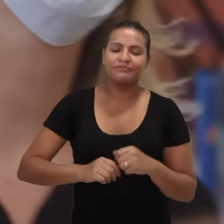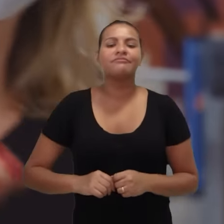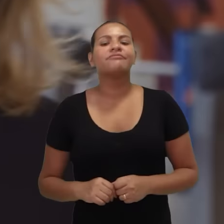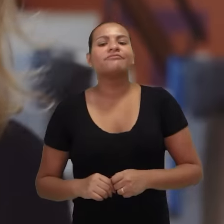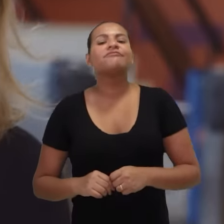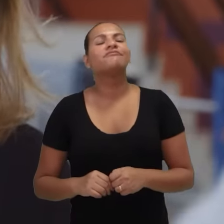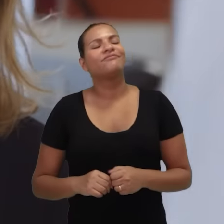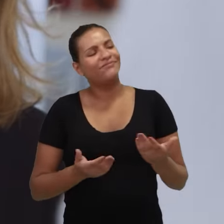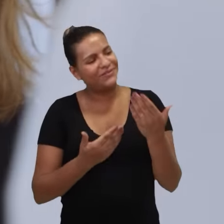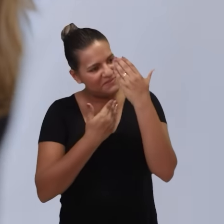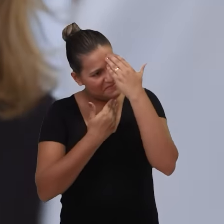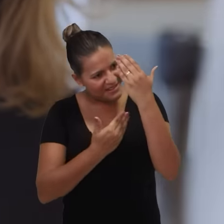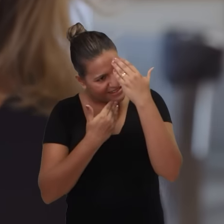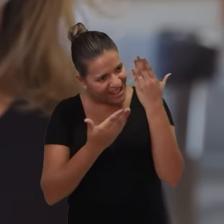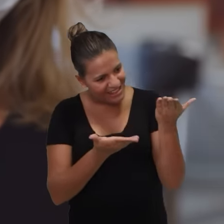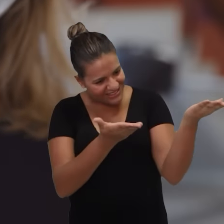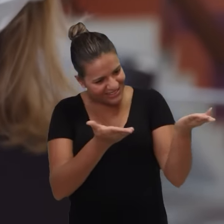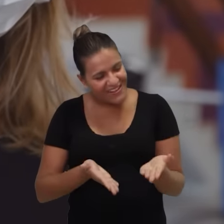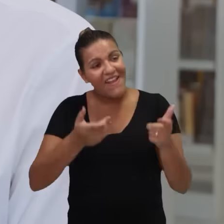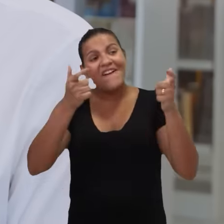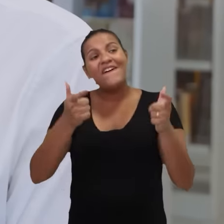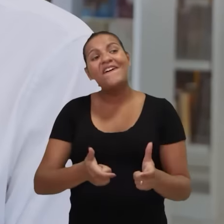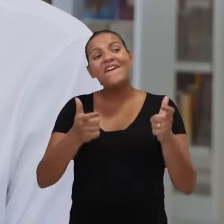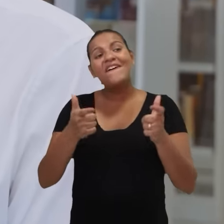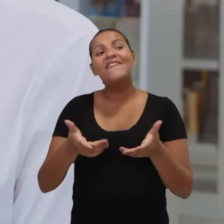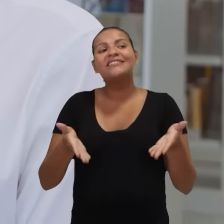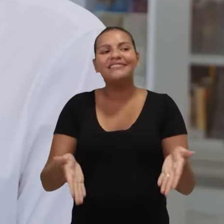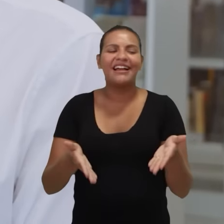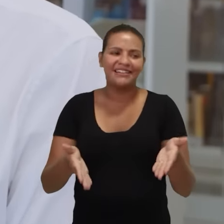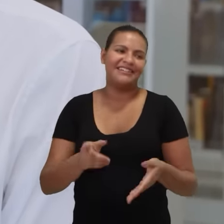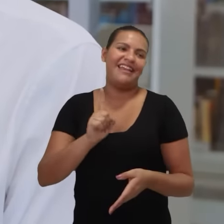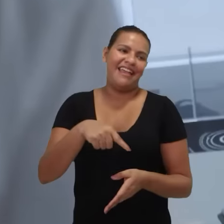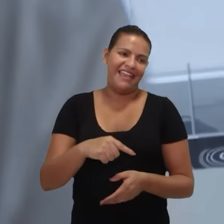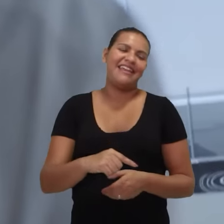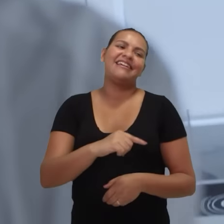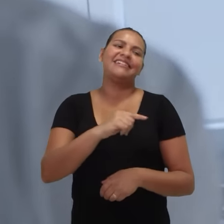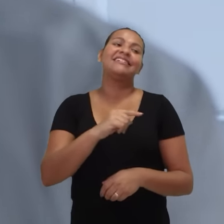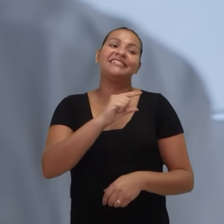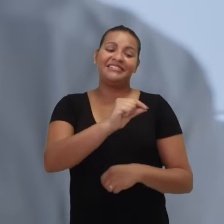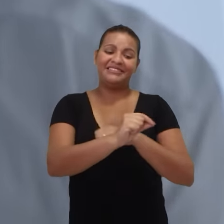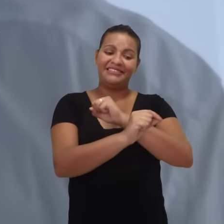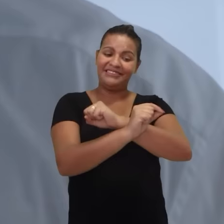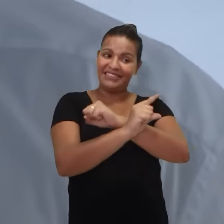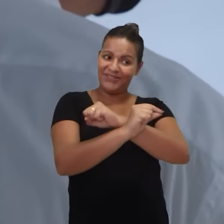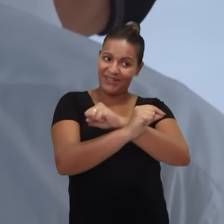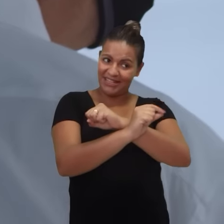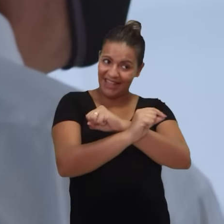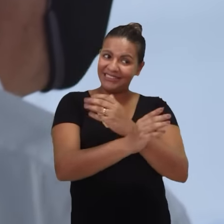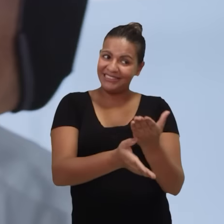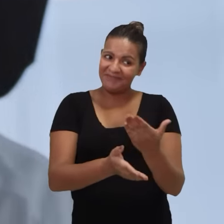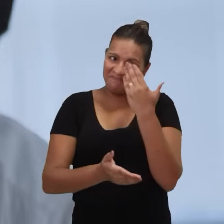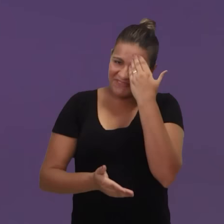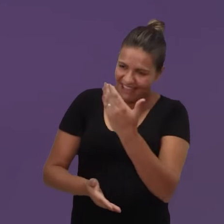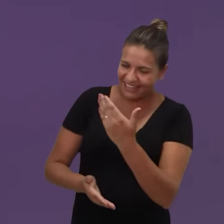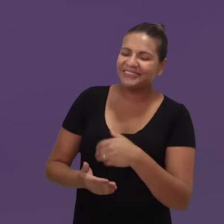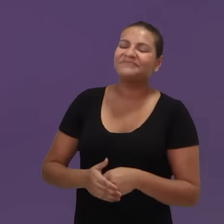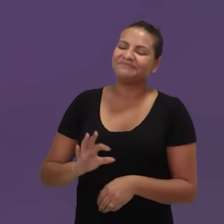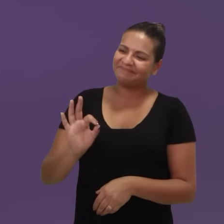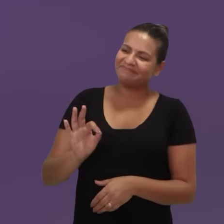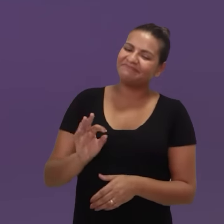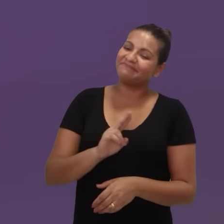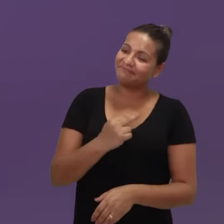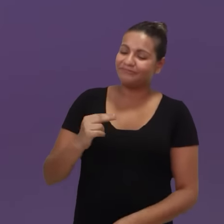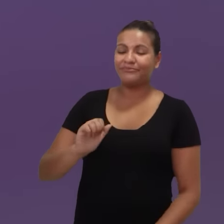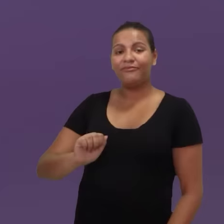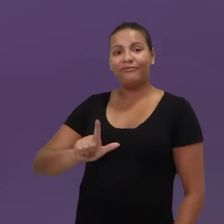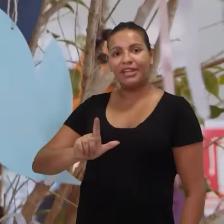Alexandre, obrigado por me receber aqui no Singularidades. Super bom. Bom te encontrar de novo. Meu nome é Alexandre Schneider, eu sou presidente